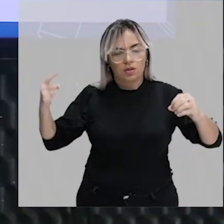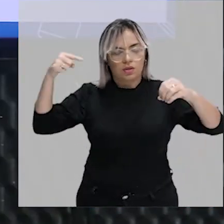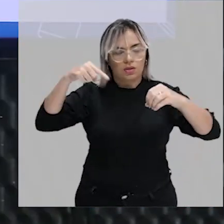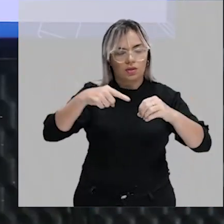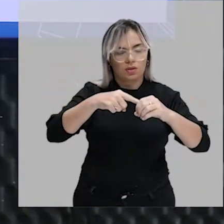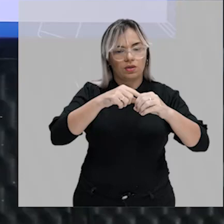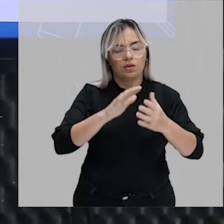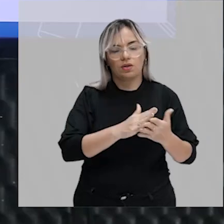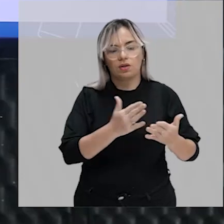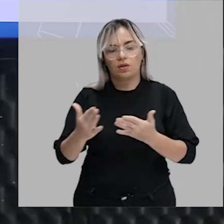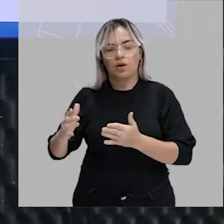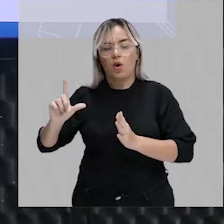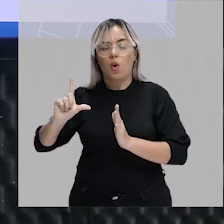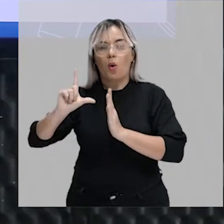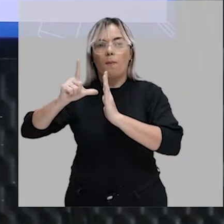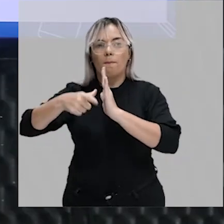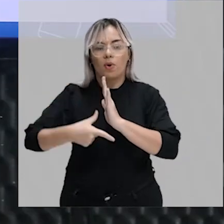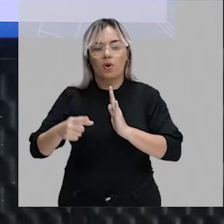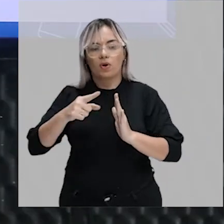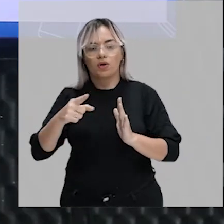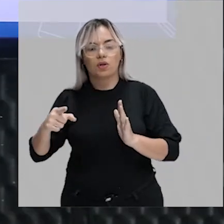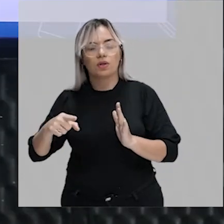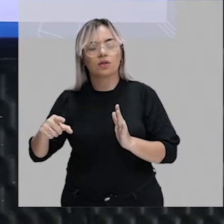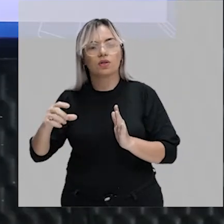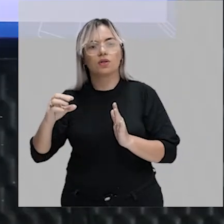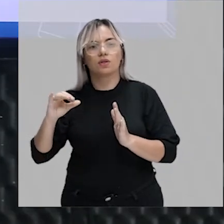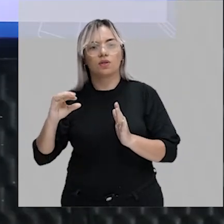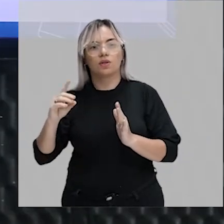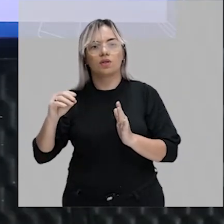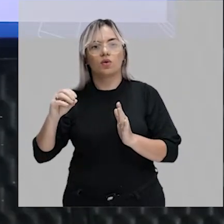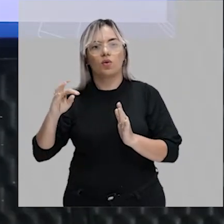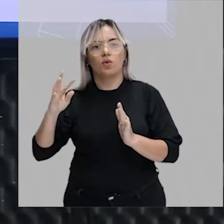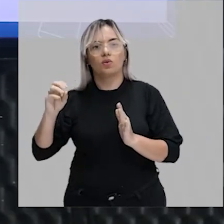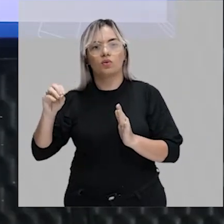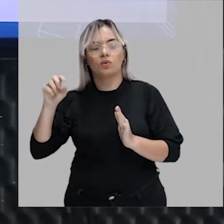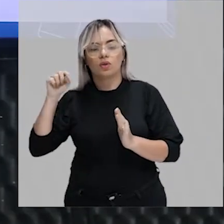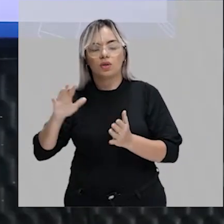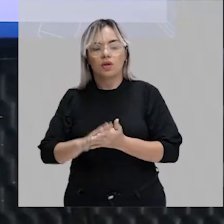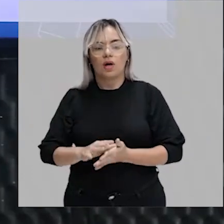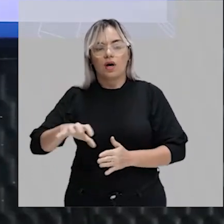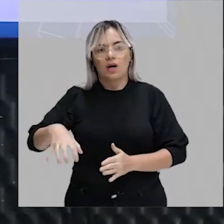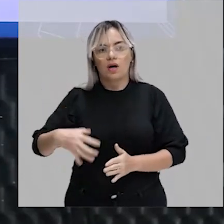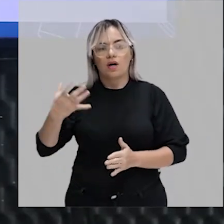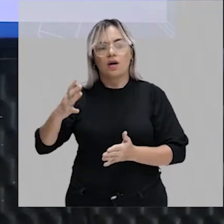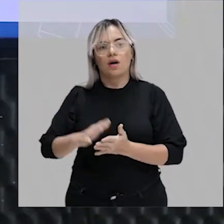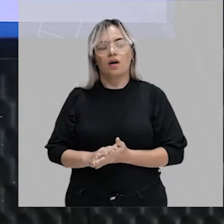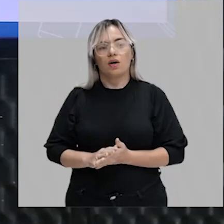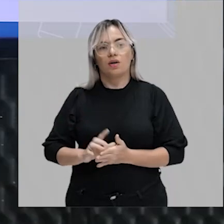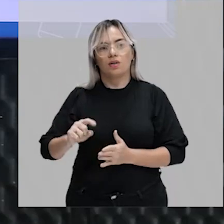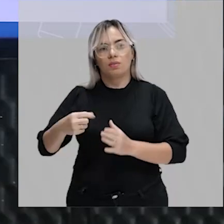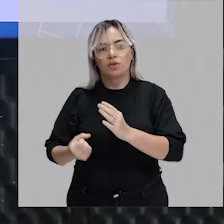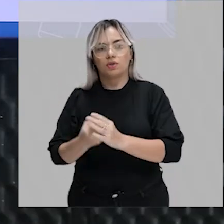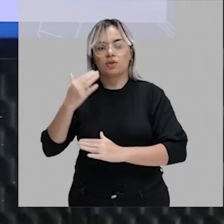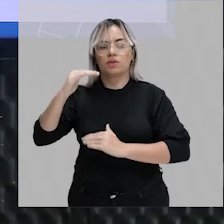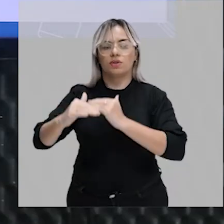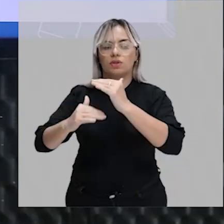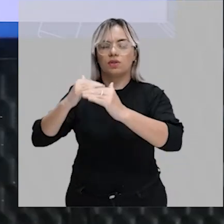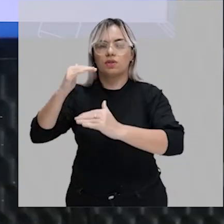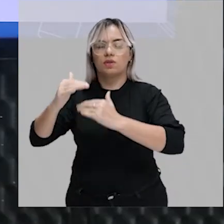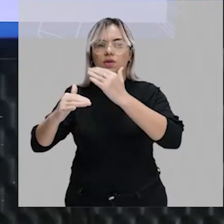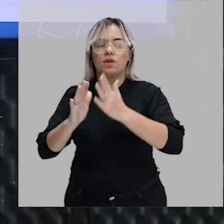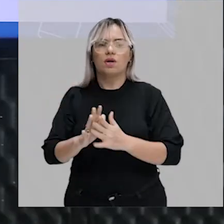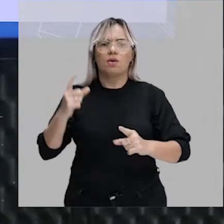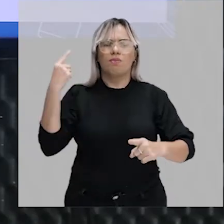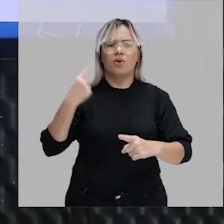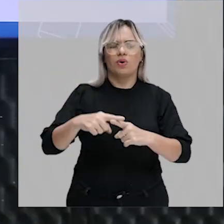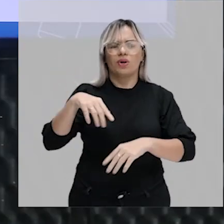o mecanismo pós-zigótico é um mecanismo que vai acontecer depois que o zigoto se desenvolve. Por que a natureza ela